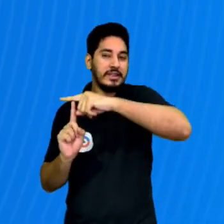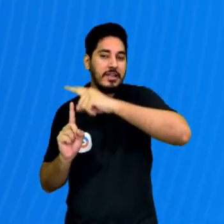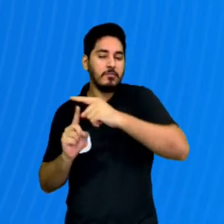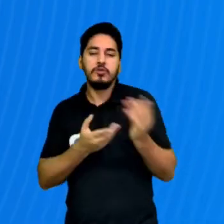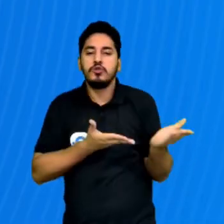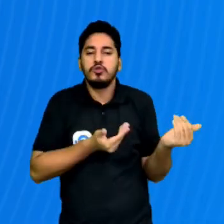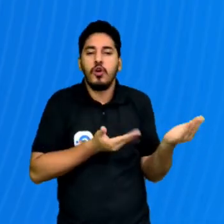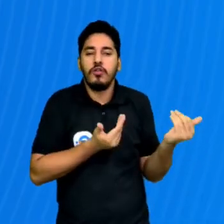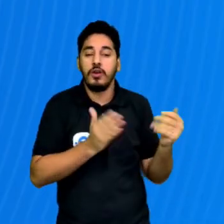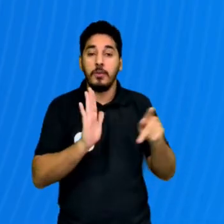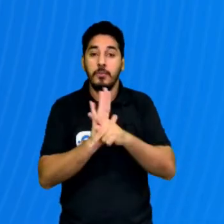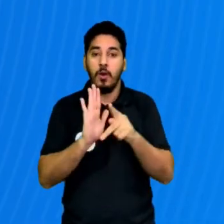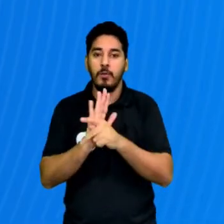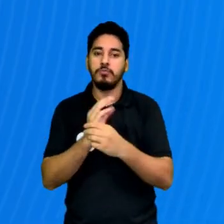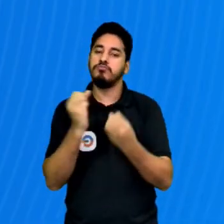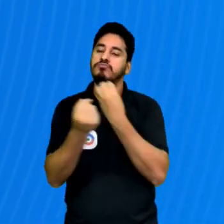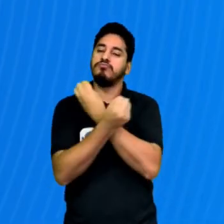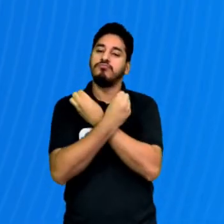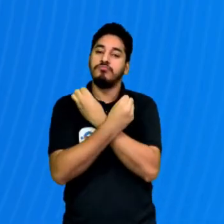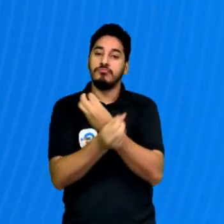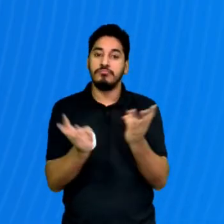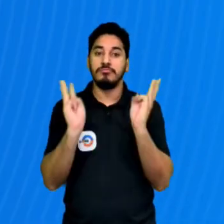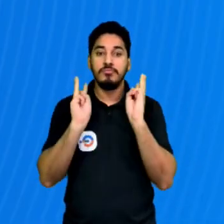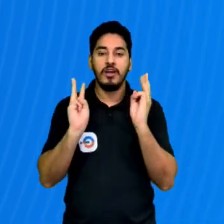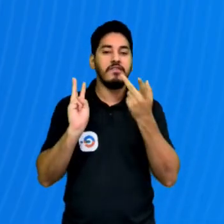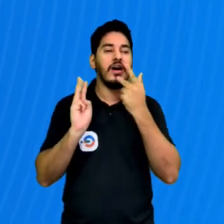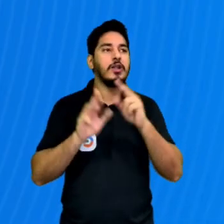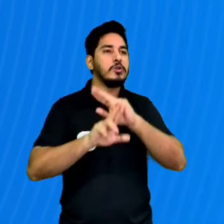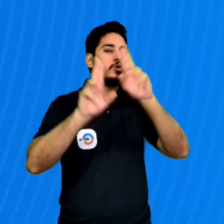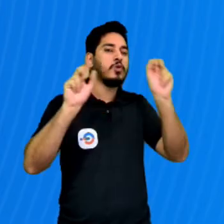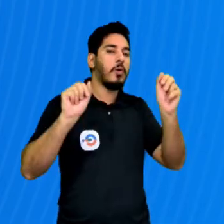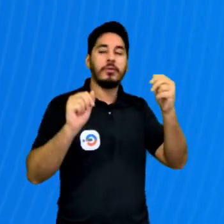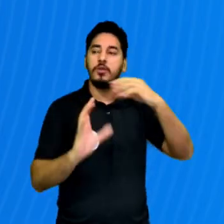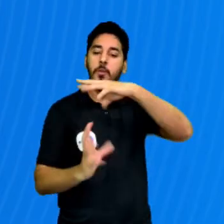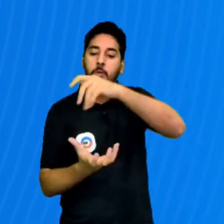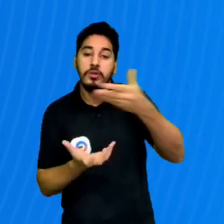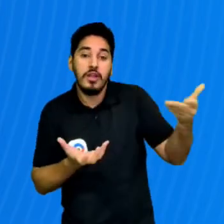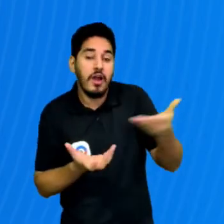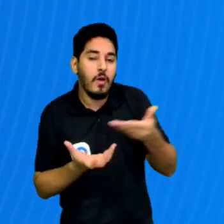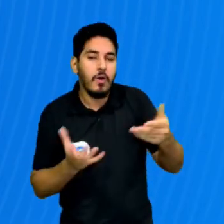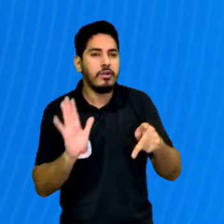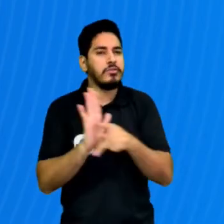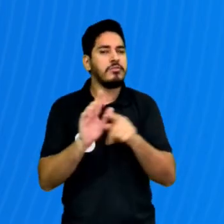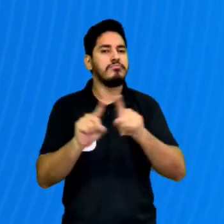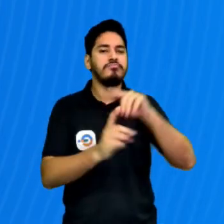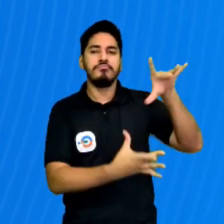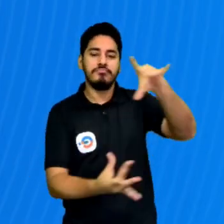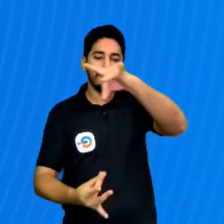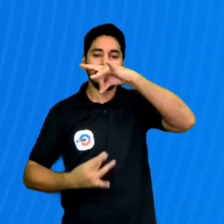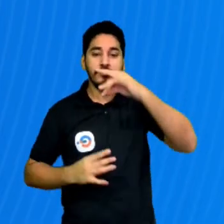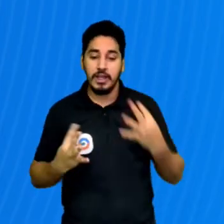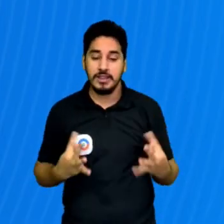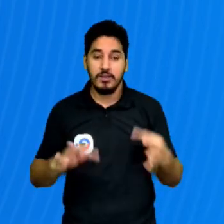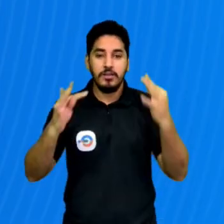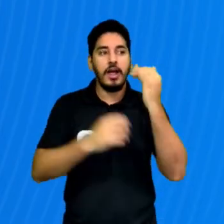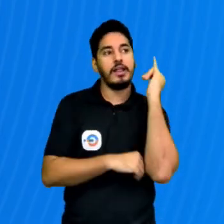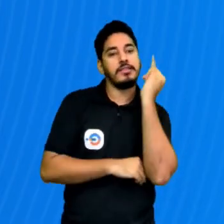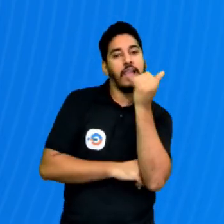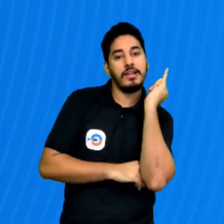clássico shakespeariano, trazendo-a para o mundo atual e incorporando as tecnologias digitais à